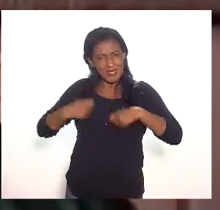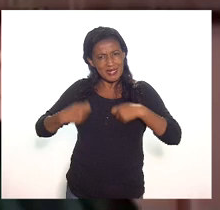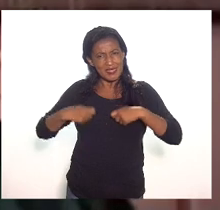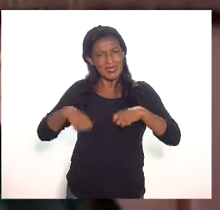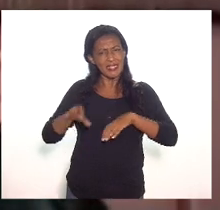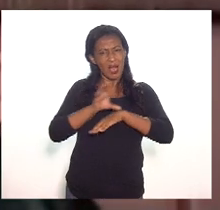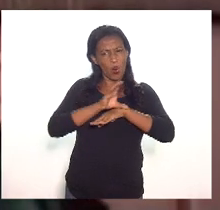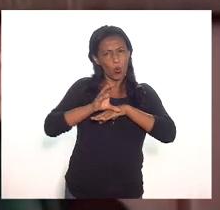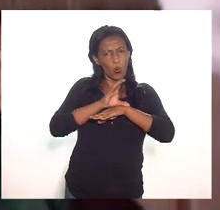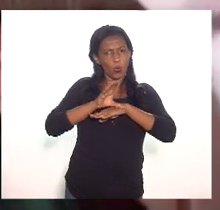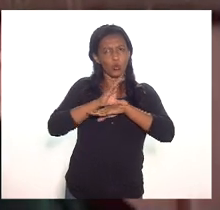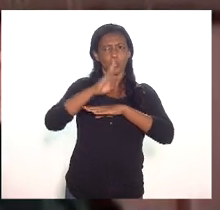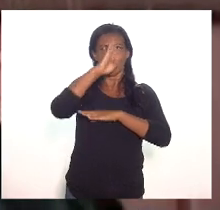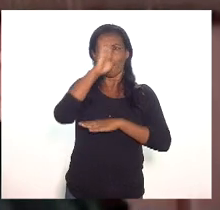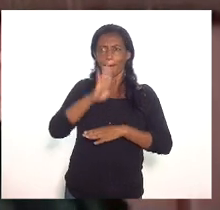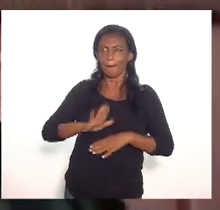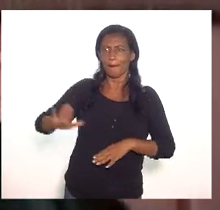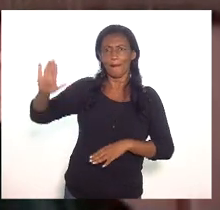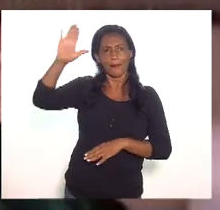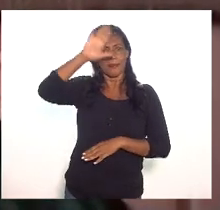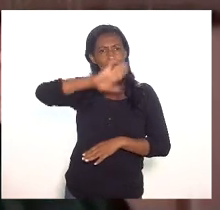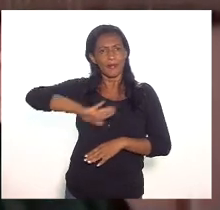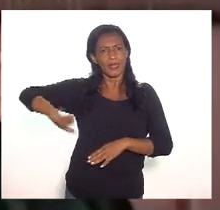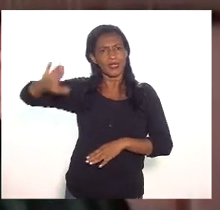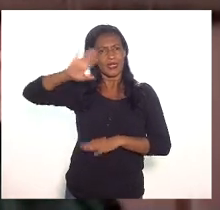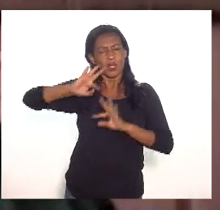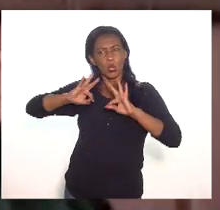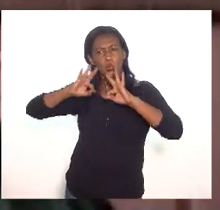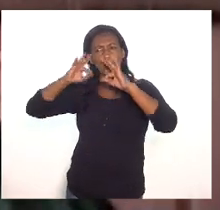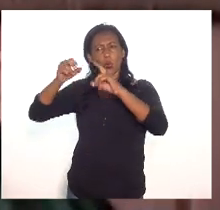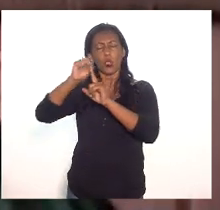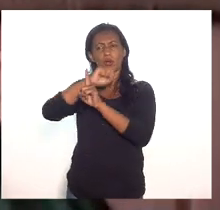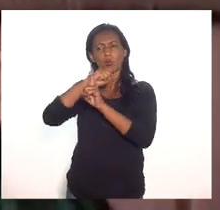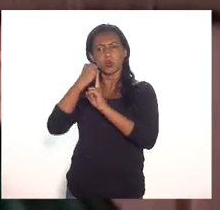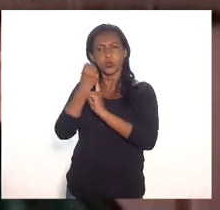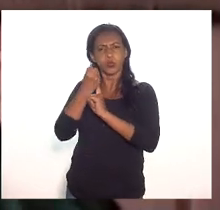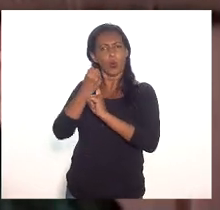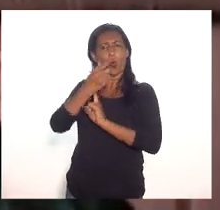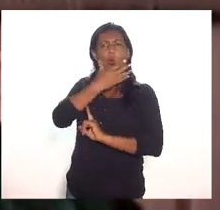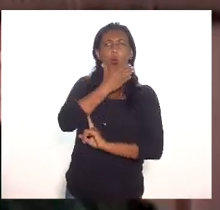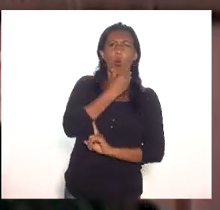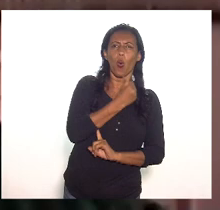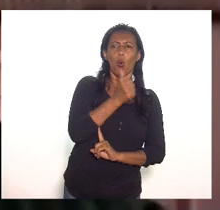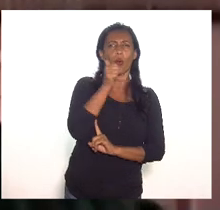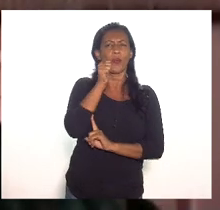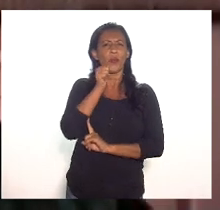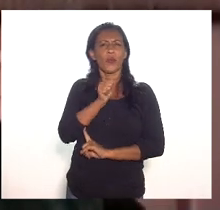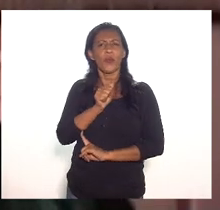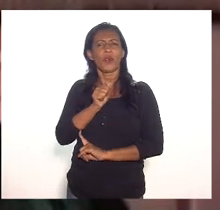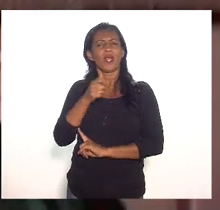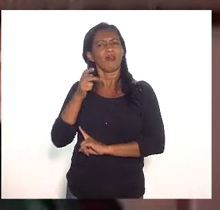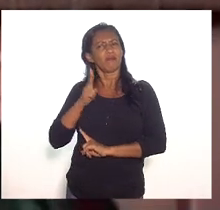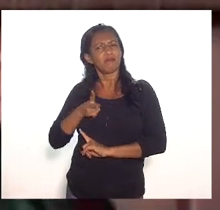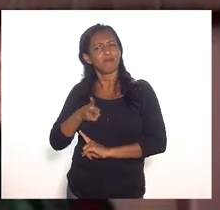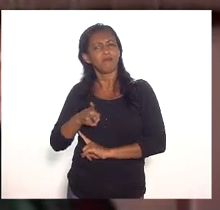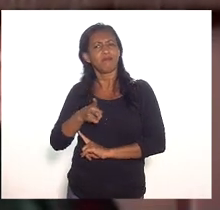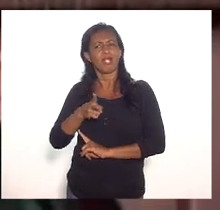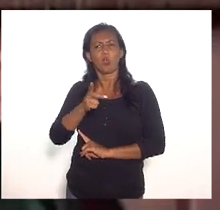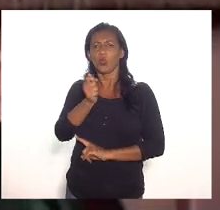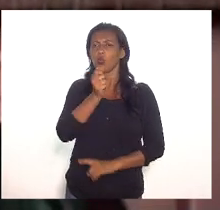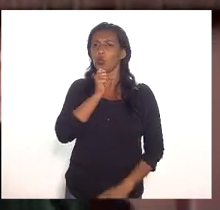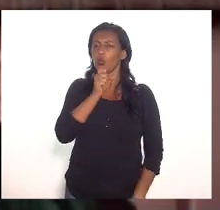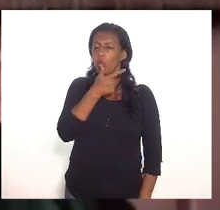Constituição brasileira, na proteção de todos os seus cidadãos e cidadãs, seja efetivo e que não